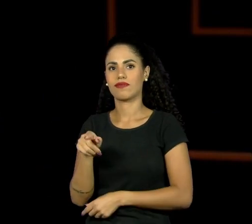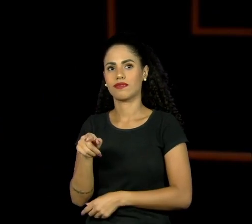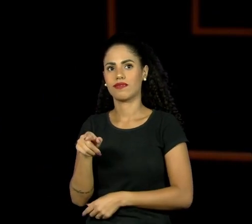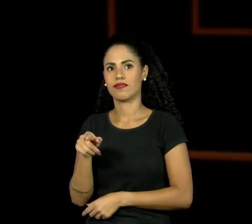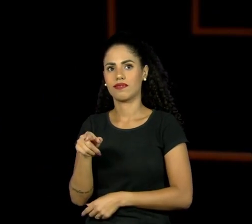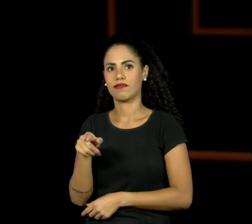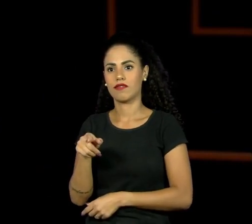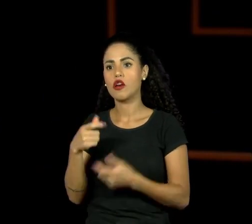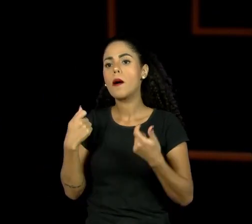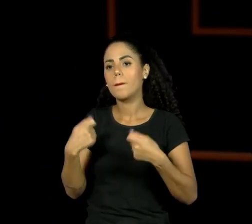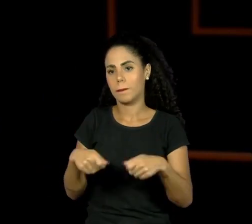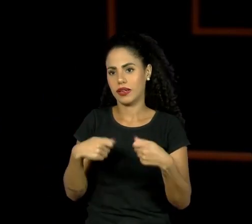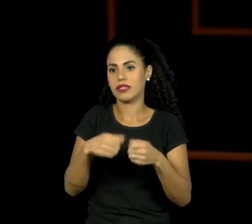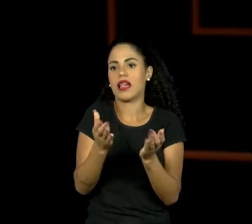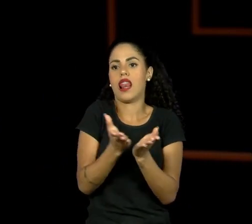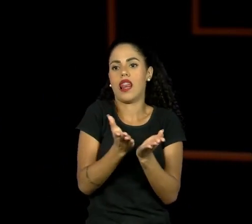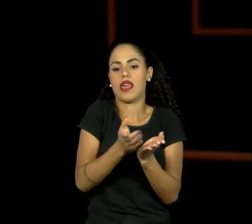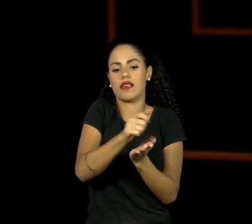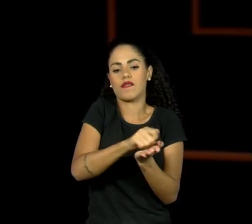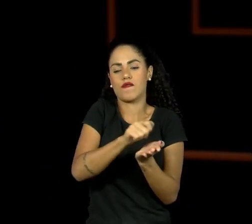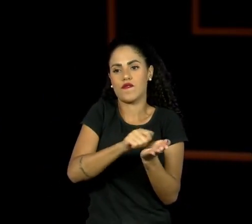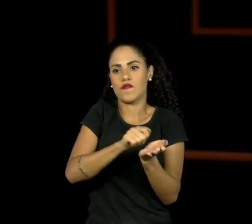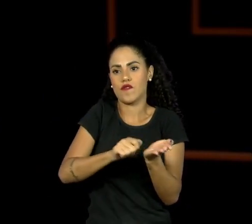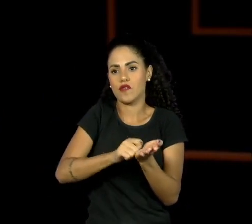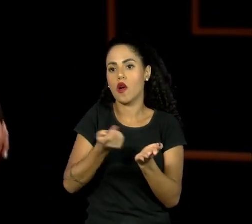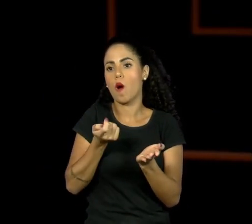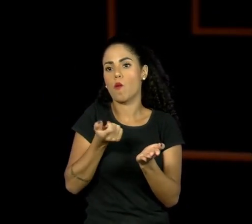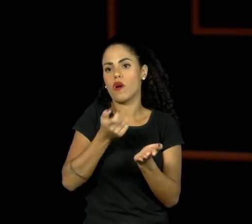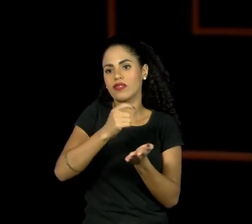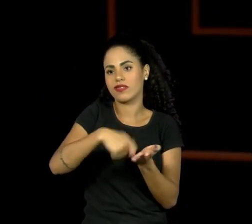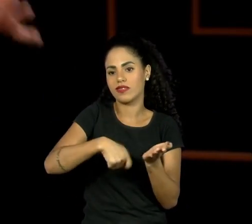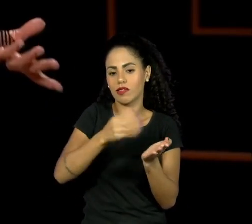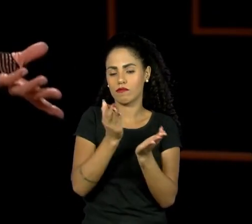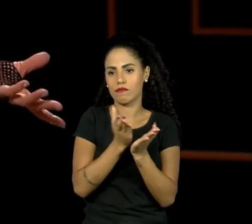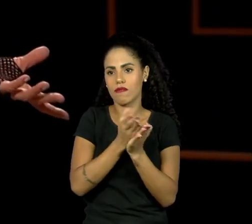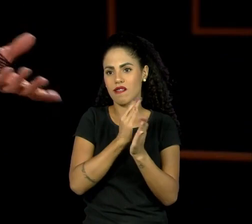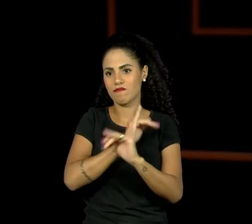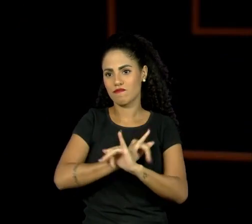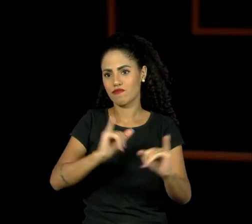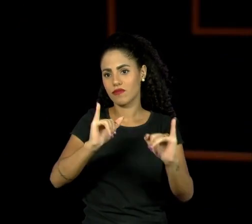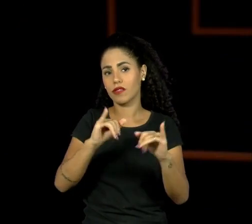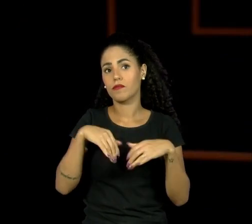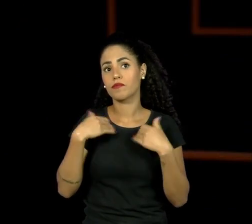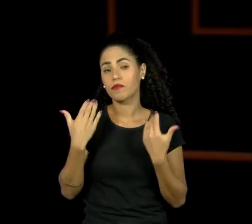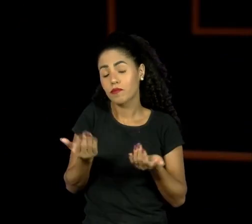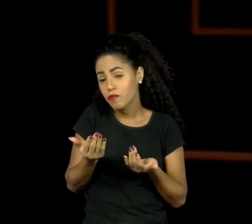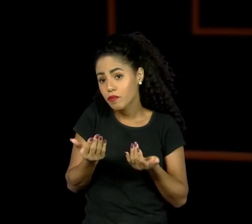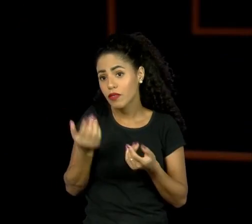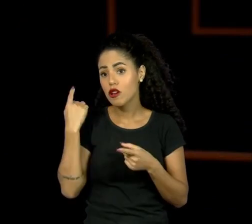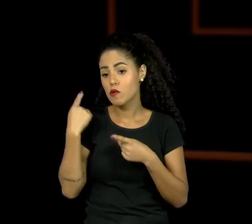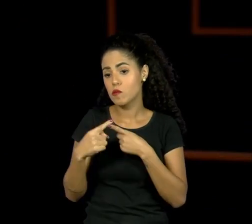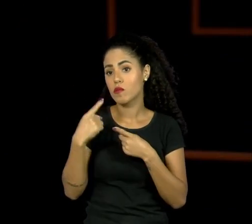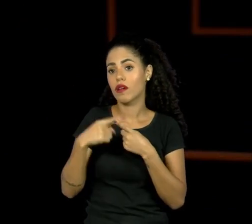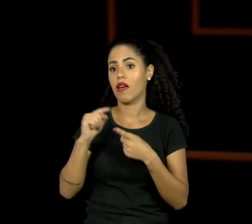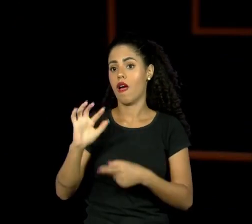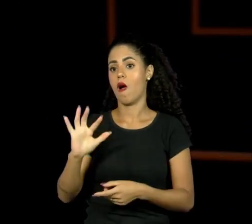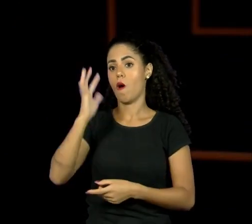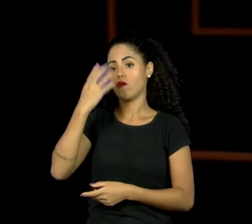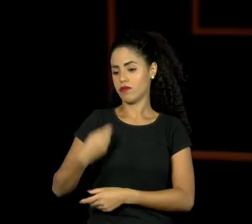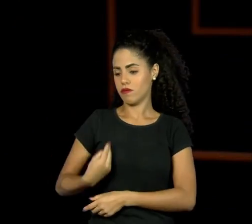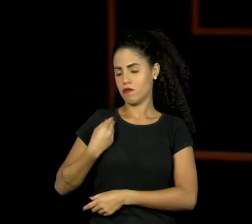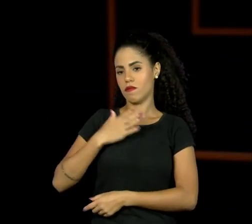Vai ter que ter o livro, né? Vai ter que contar isso. E já está quase assinado esse livro, porque não tem jeito, vai ter que contar. Porque é um negócio que aconteceu que foi